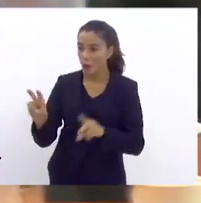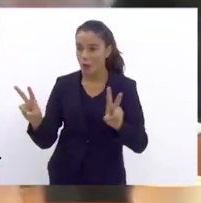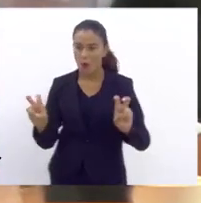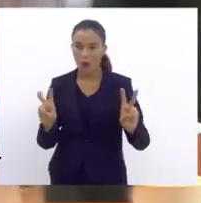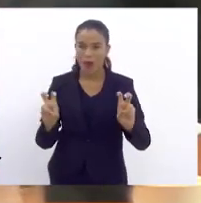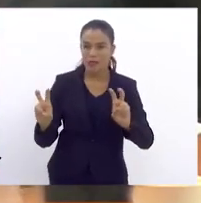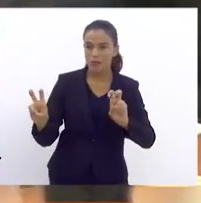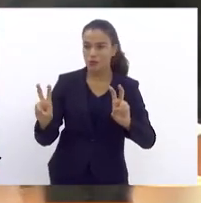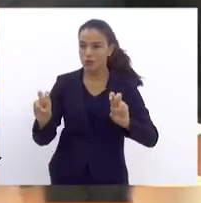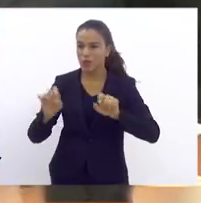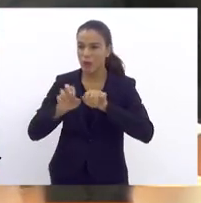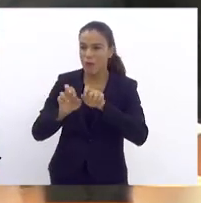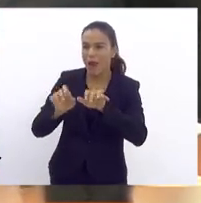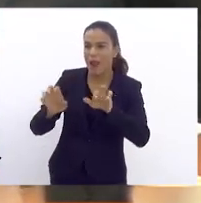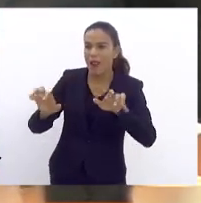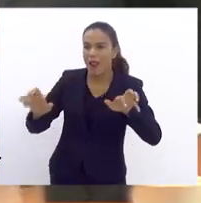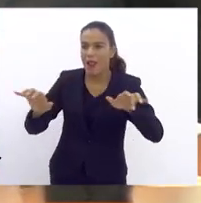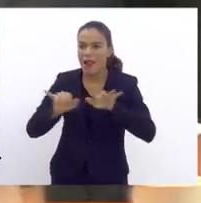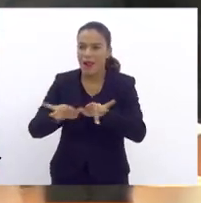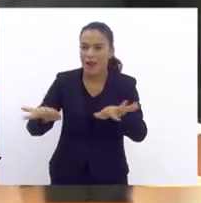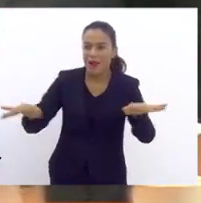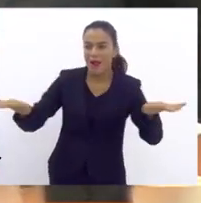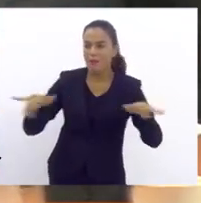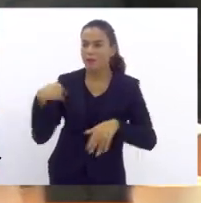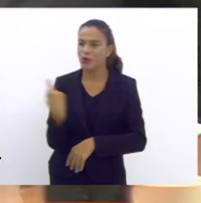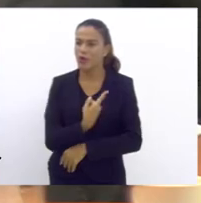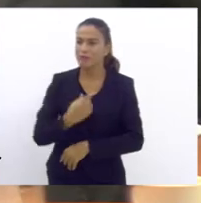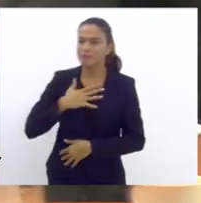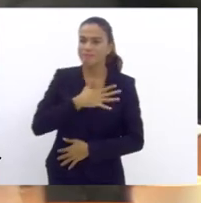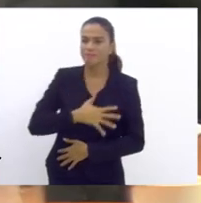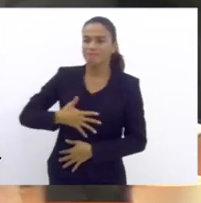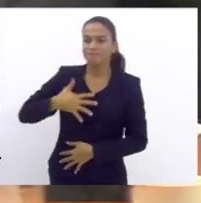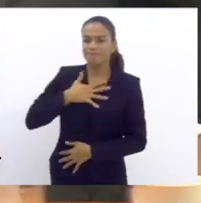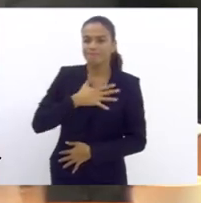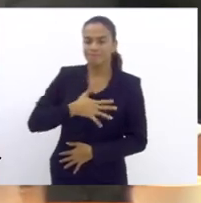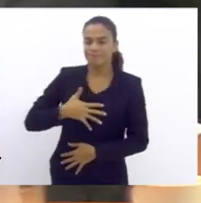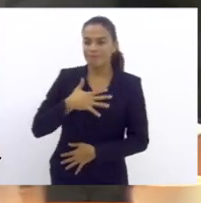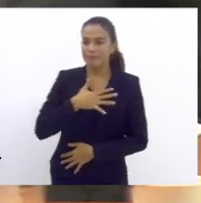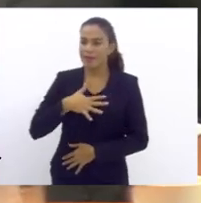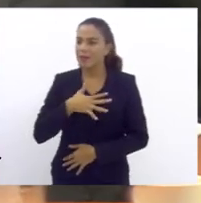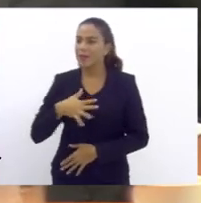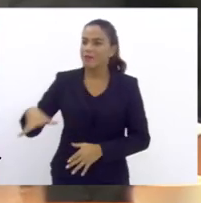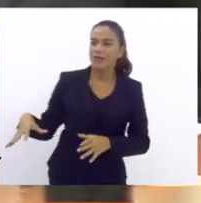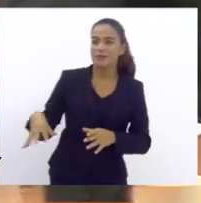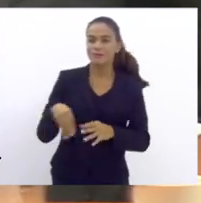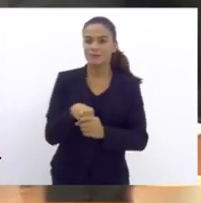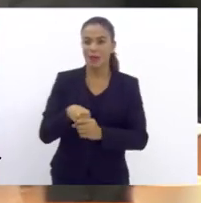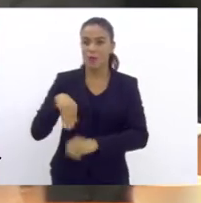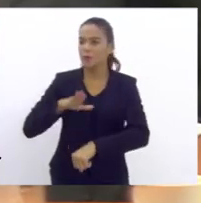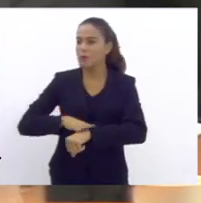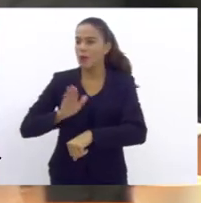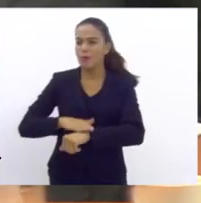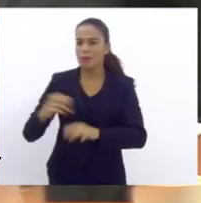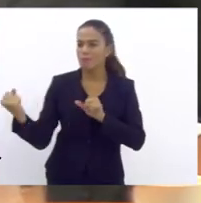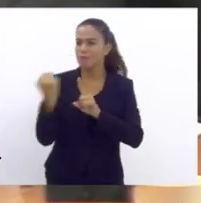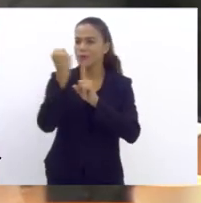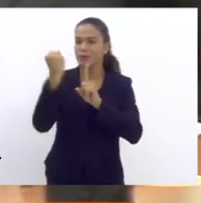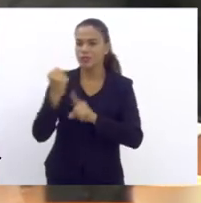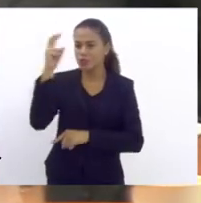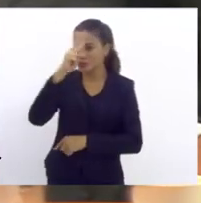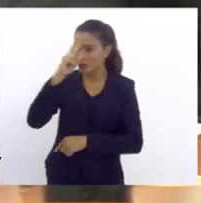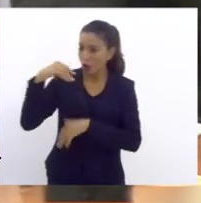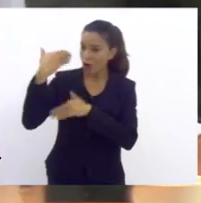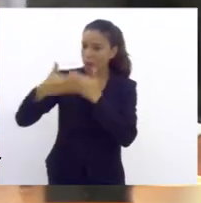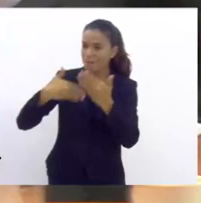efervescente e nós nos sentimos prazerosos em fazer parte no momento histórico como esse